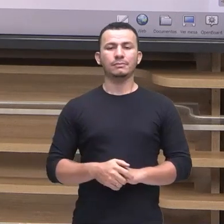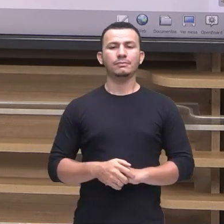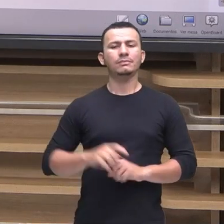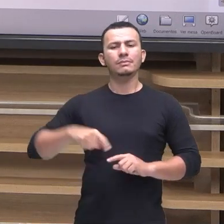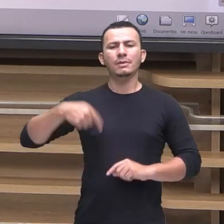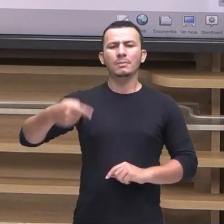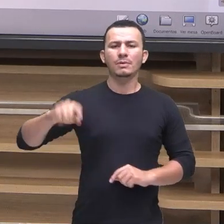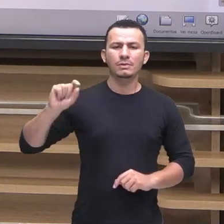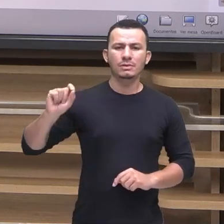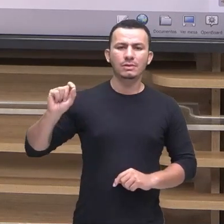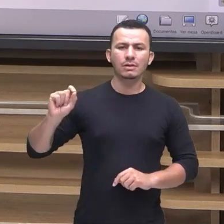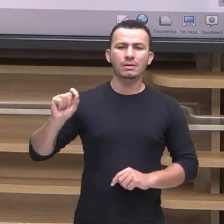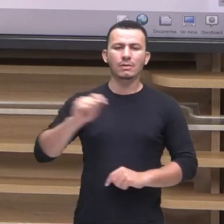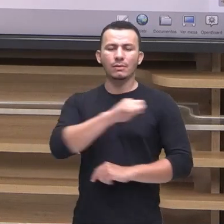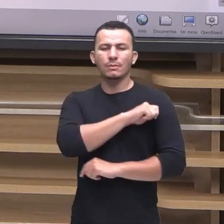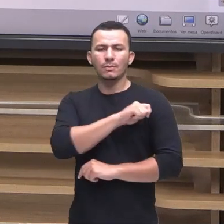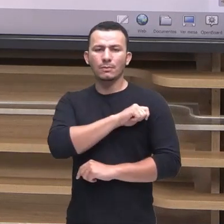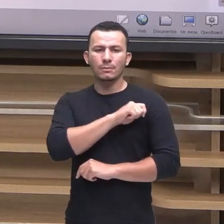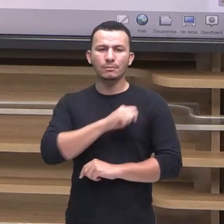Depois